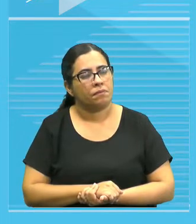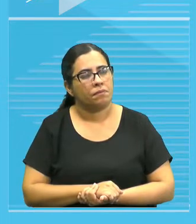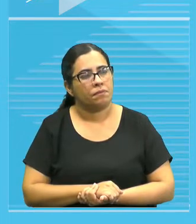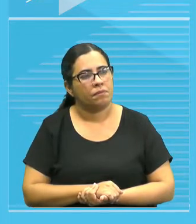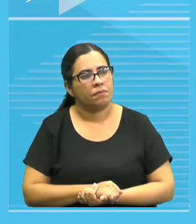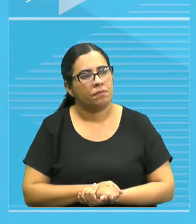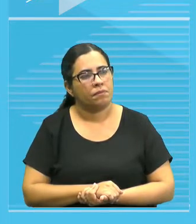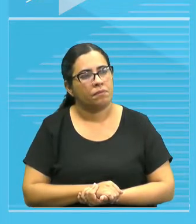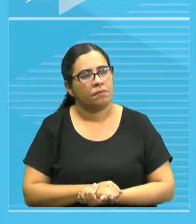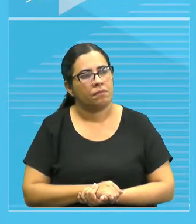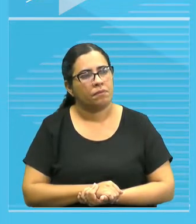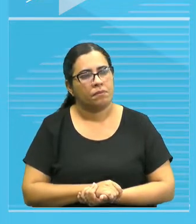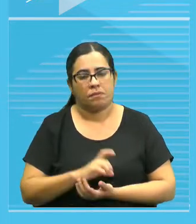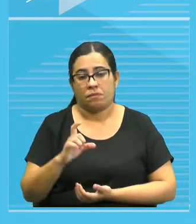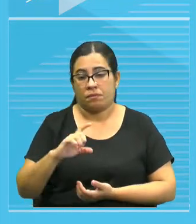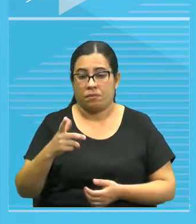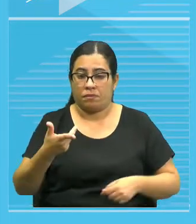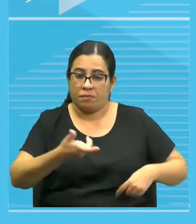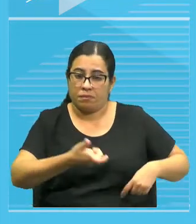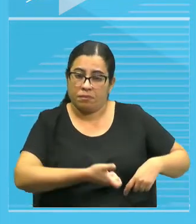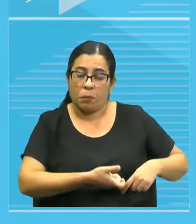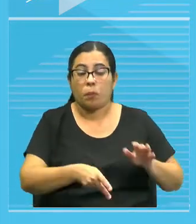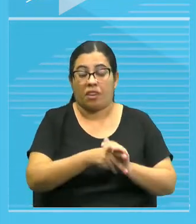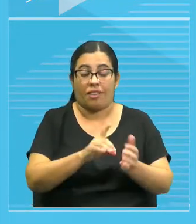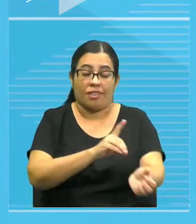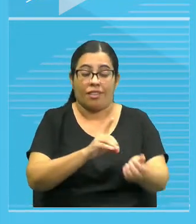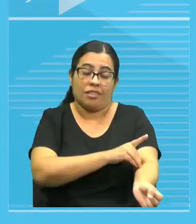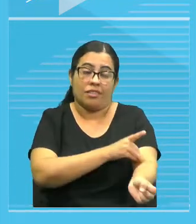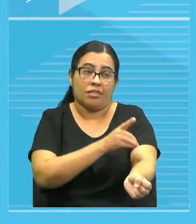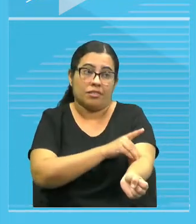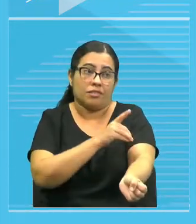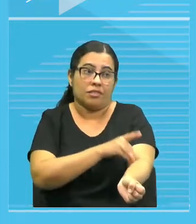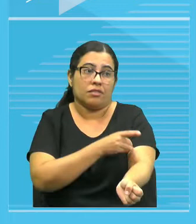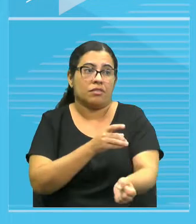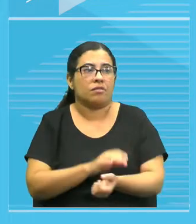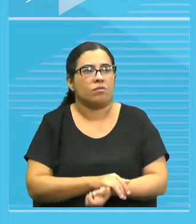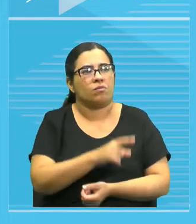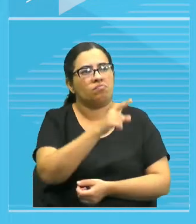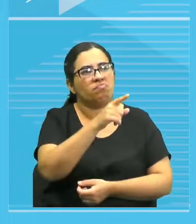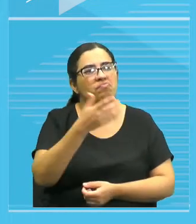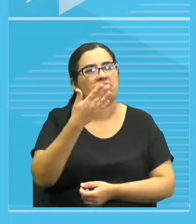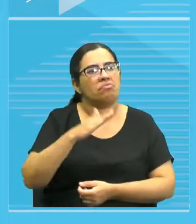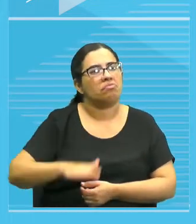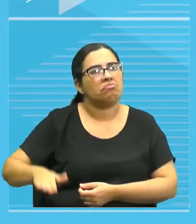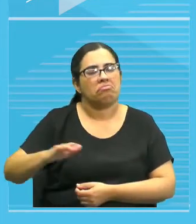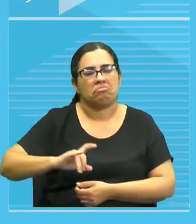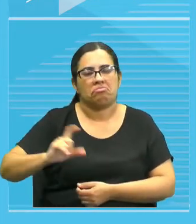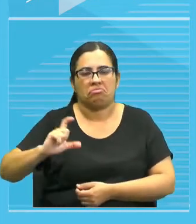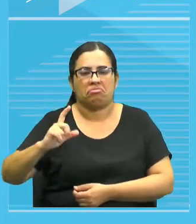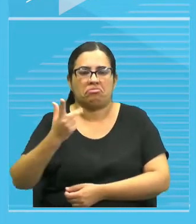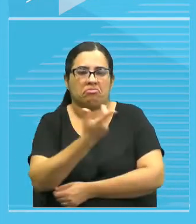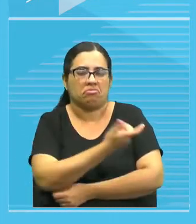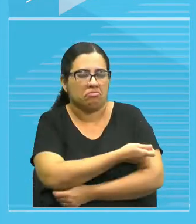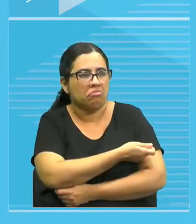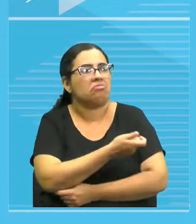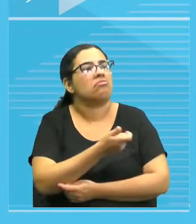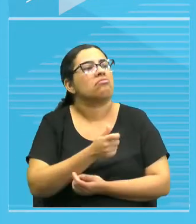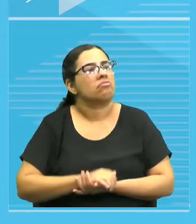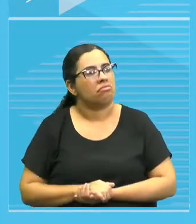O cara aplicando insulina porque é diabético. Ó, o meninozinho do buchão aqui, ó, recebendo aí a vacinação, não é?